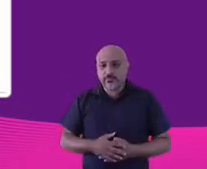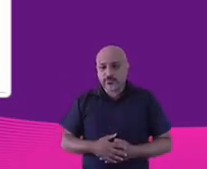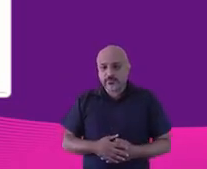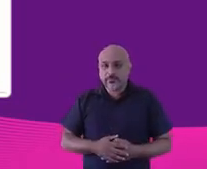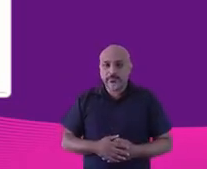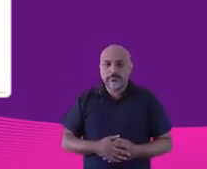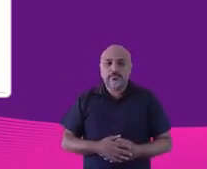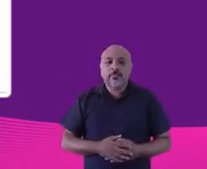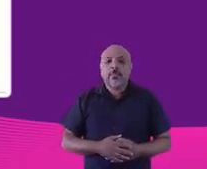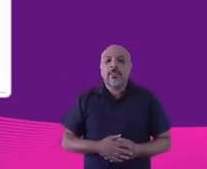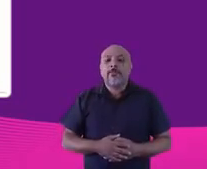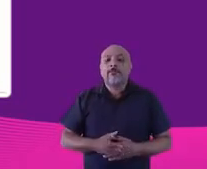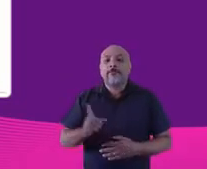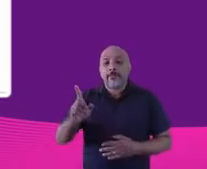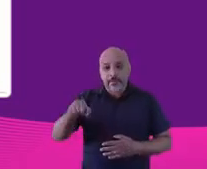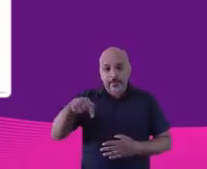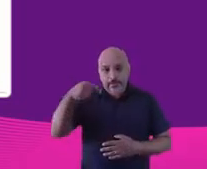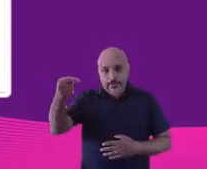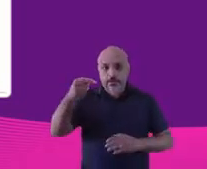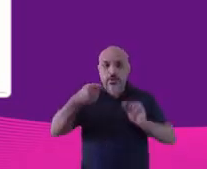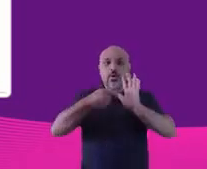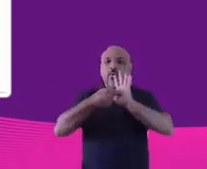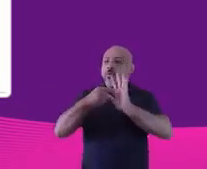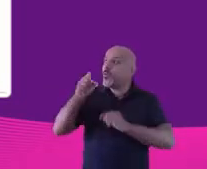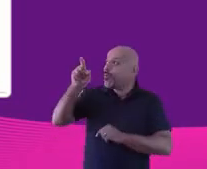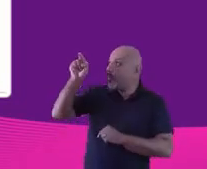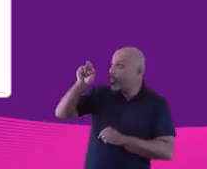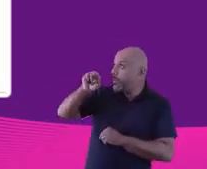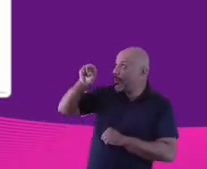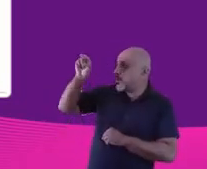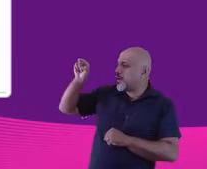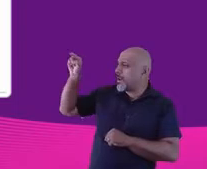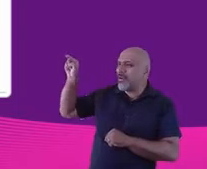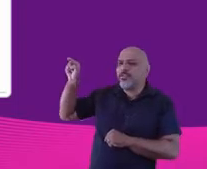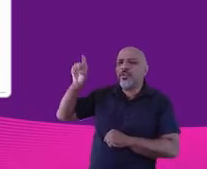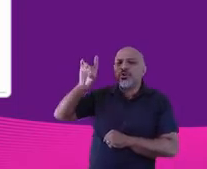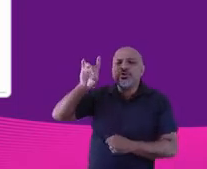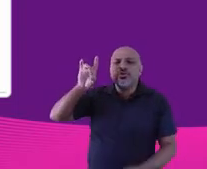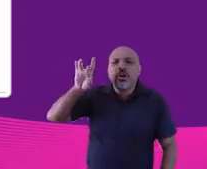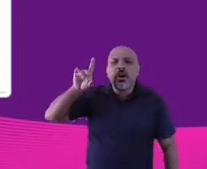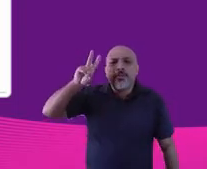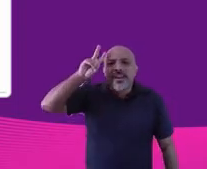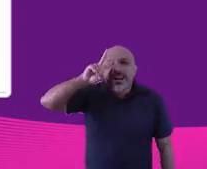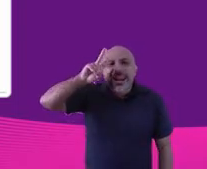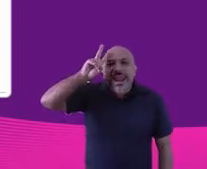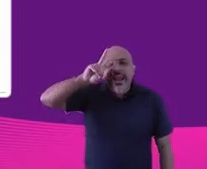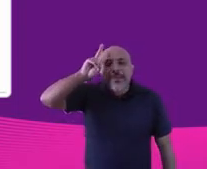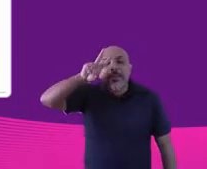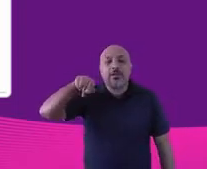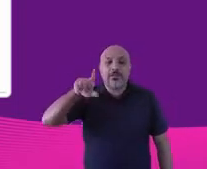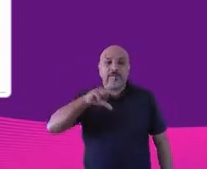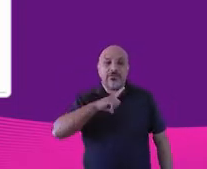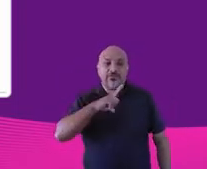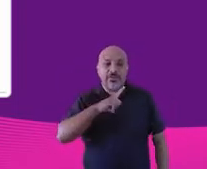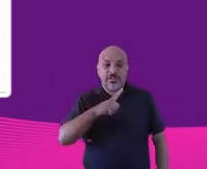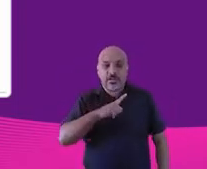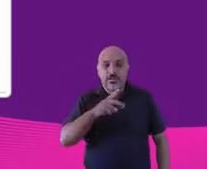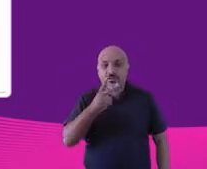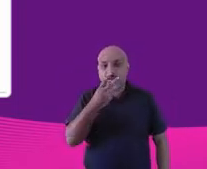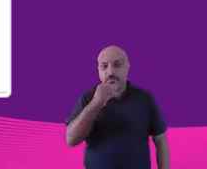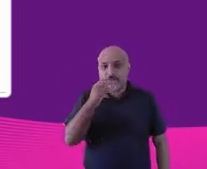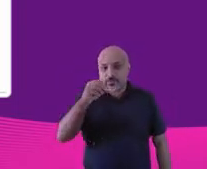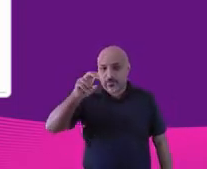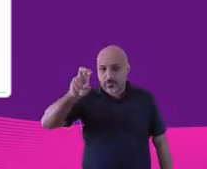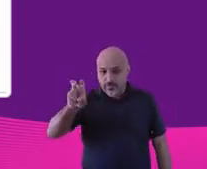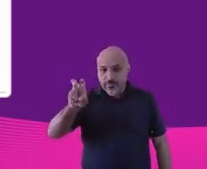E aí eu coloquei esse gráfico só para a gente lembrar o que a gente tinha até 2005, né?